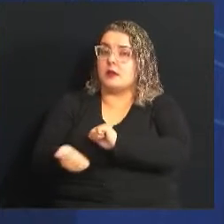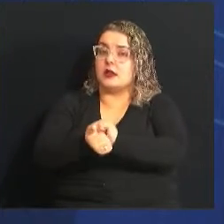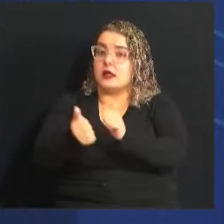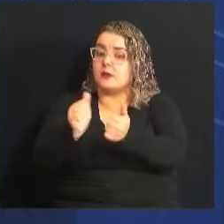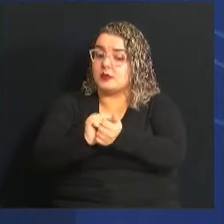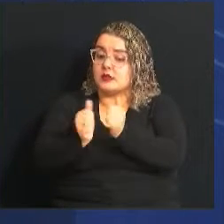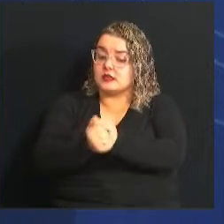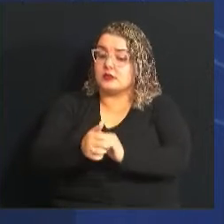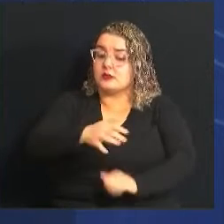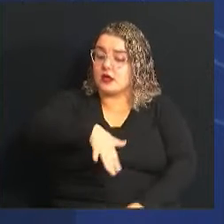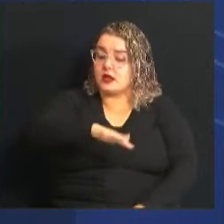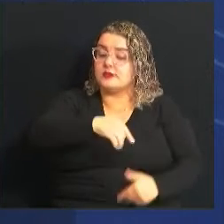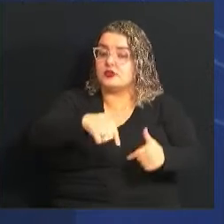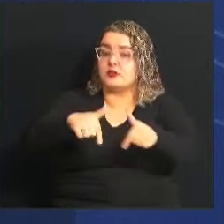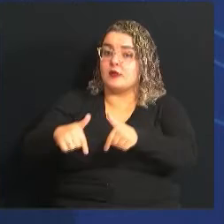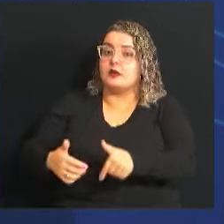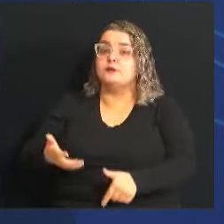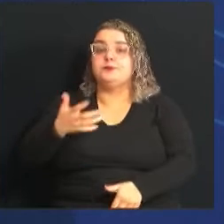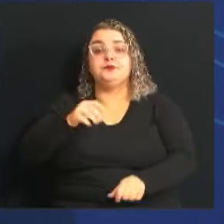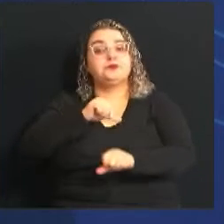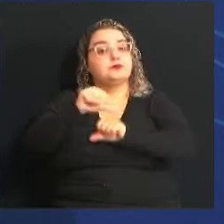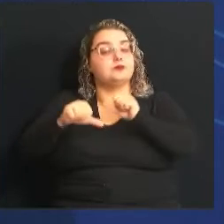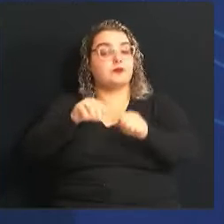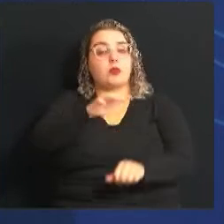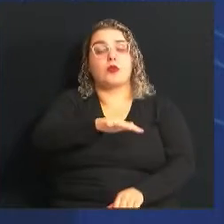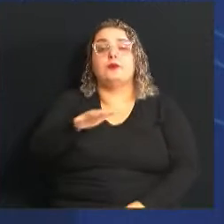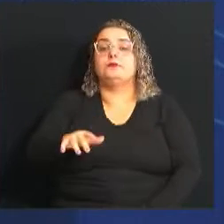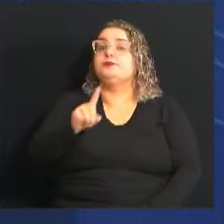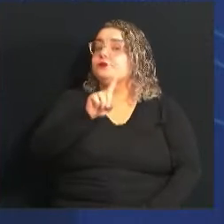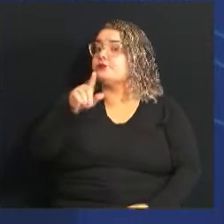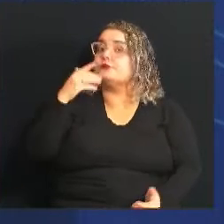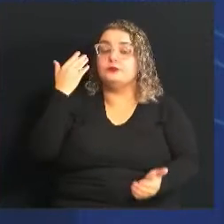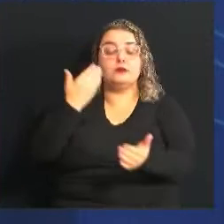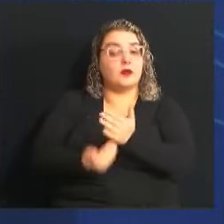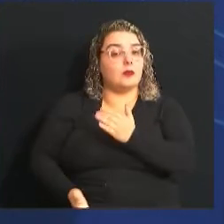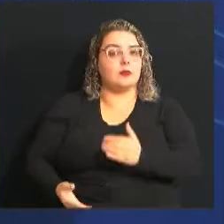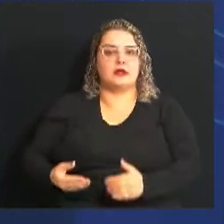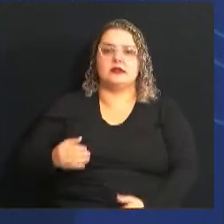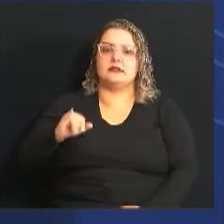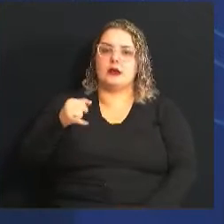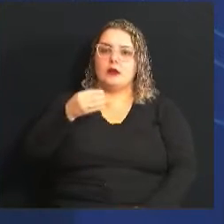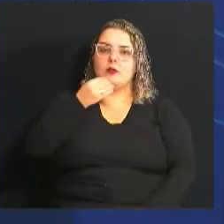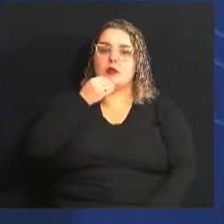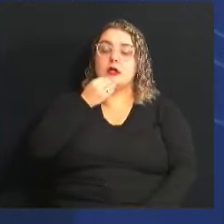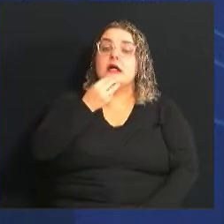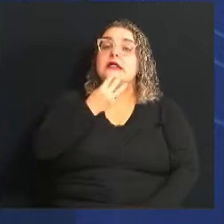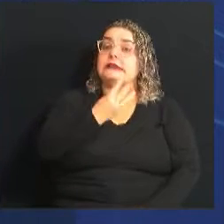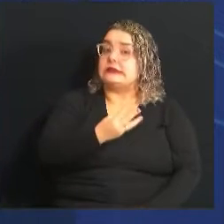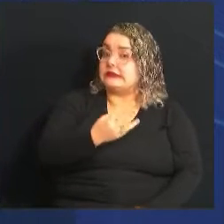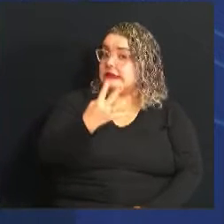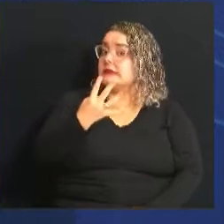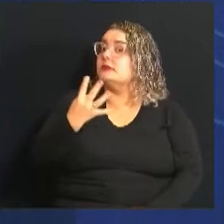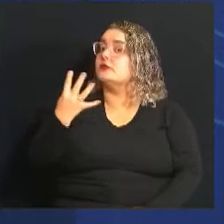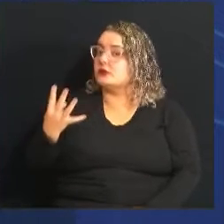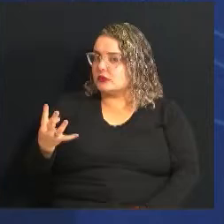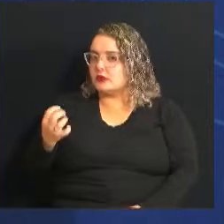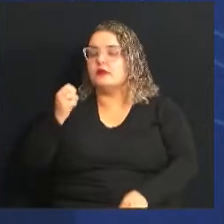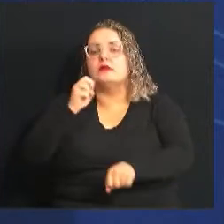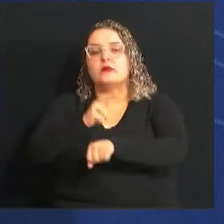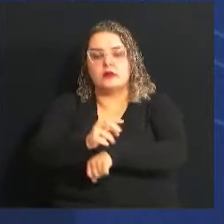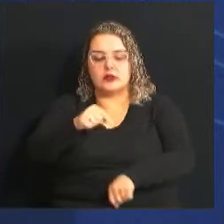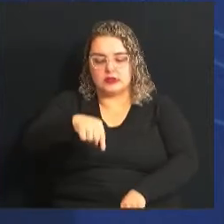de trabalho, se você quer mudar de área, não perca essa oportunidade em 344 vagas